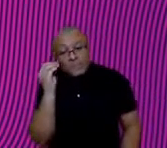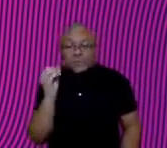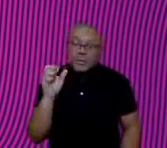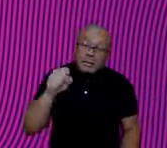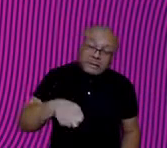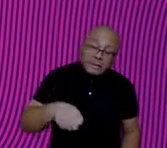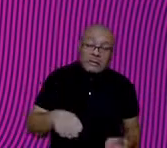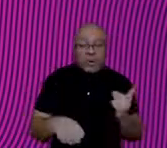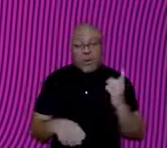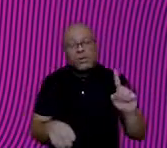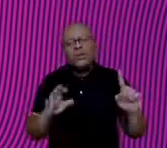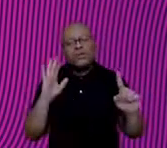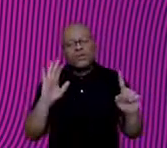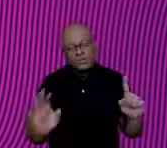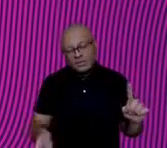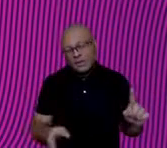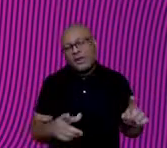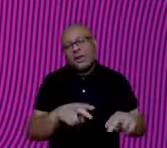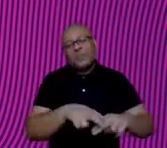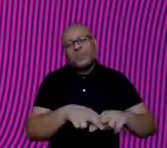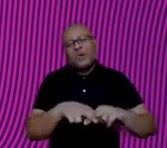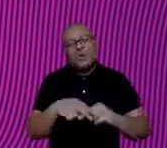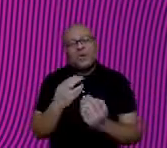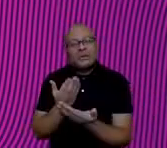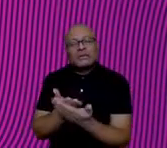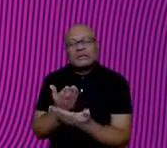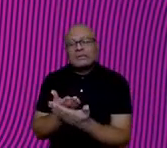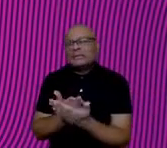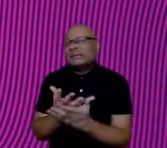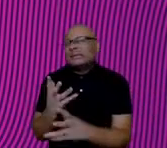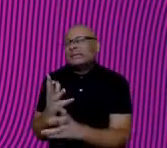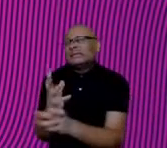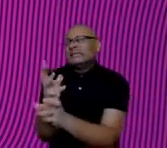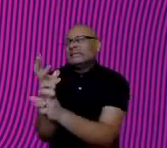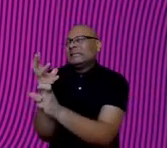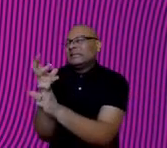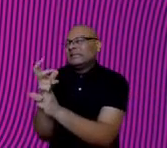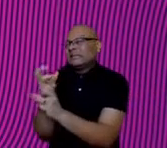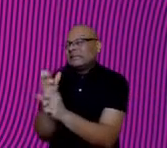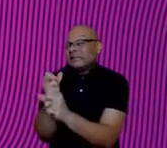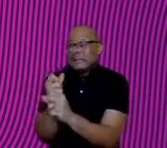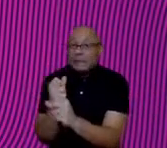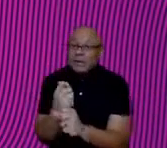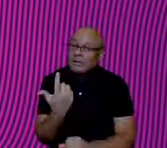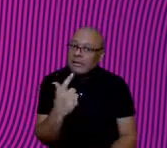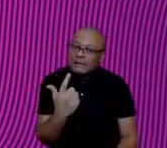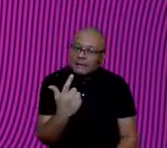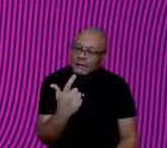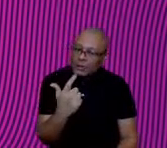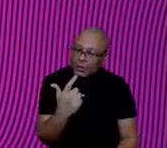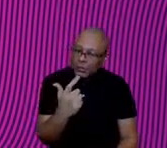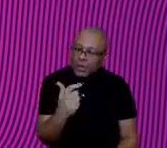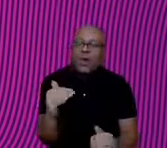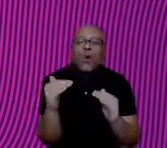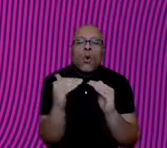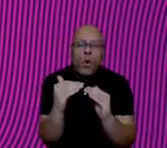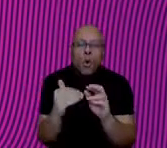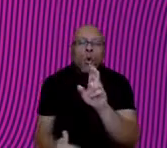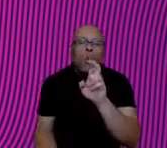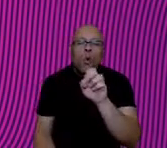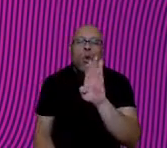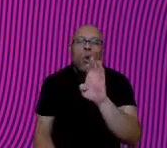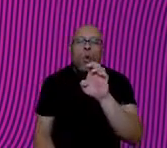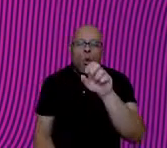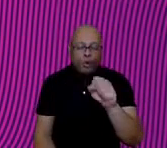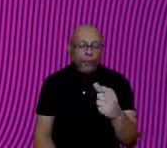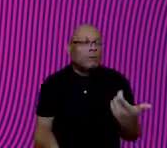causa desse estudo testando muita gente, mas isso ainda não tem, eu também concordo com o Rubens que vai ter, acho que isso é o futuro,